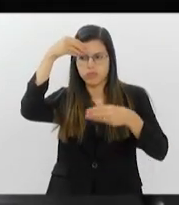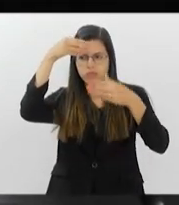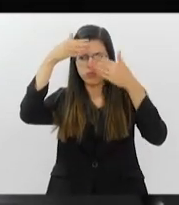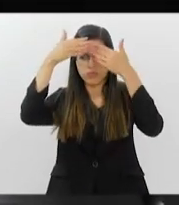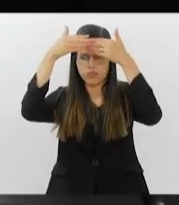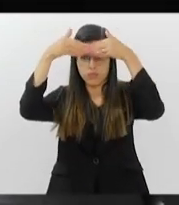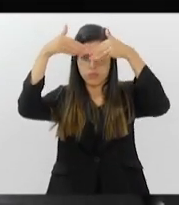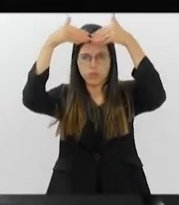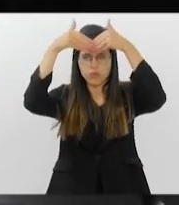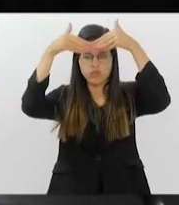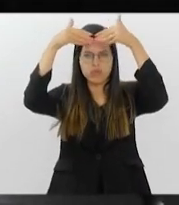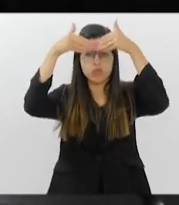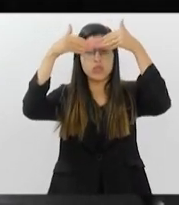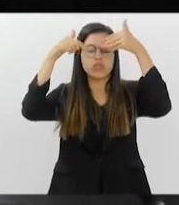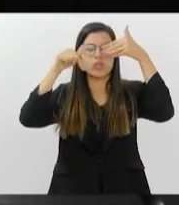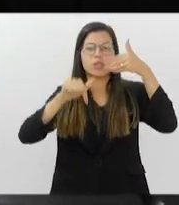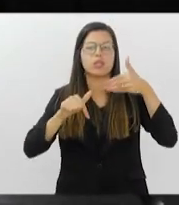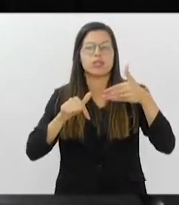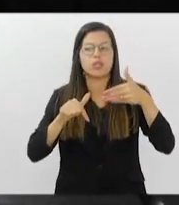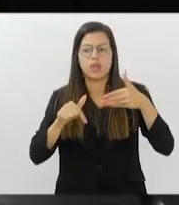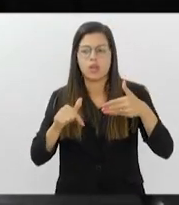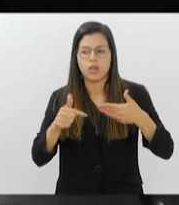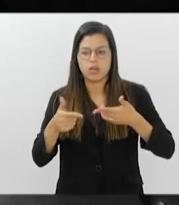muito, mas pelo que